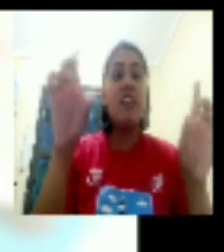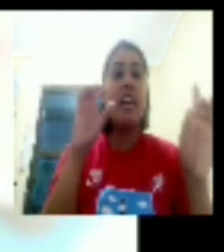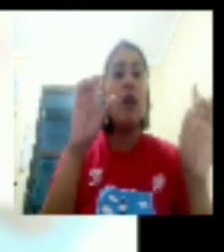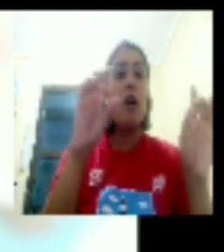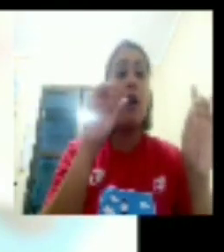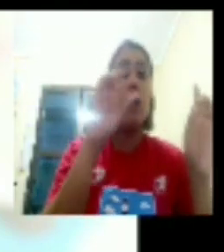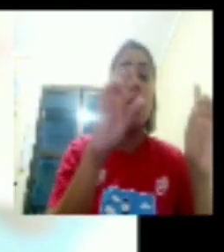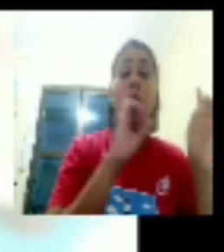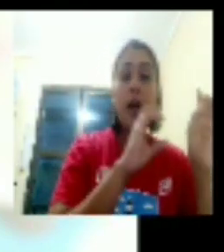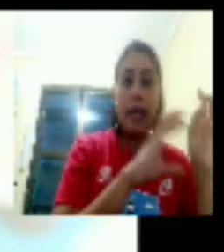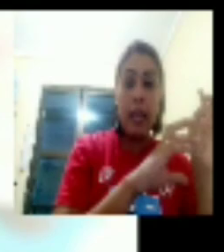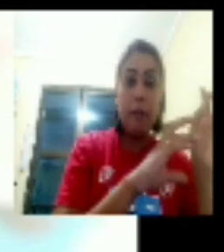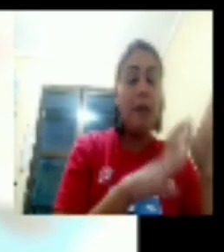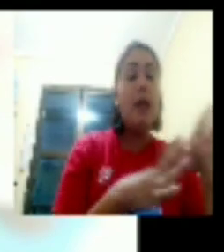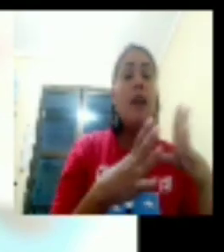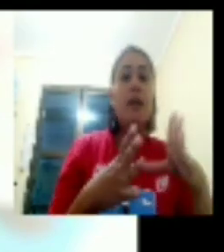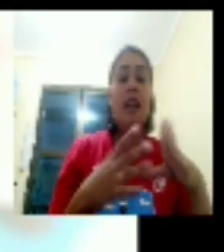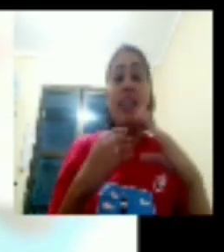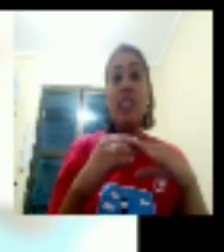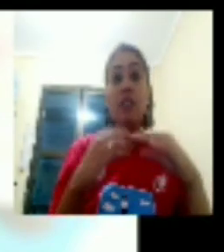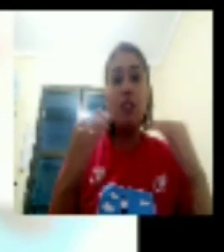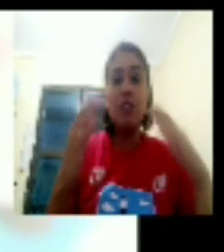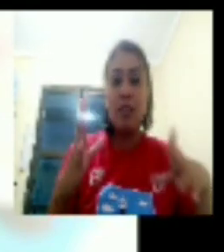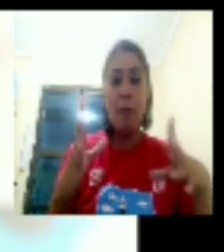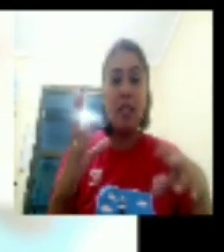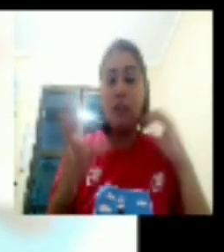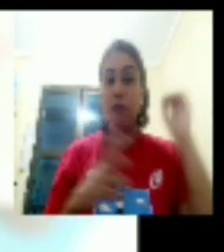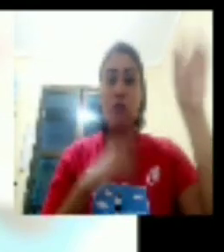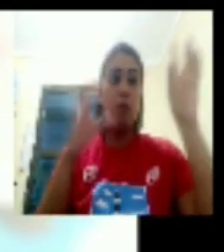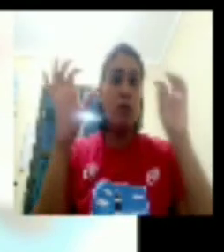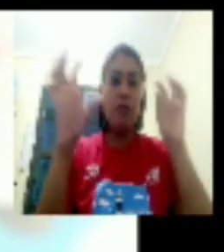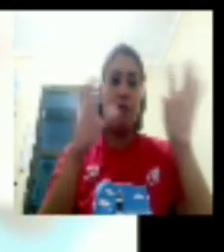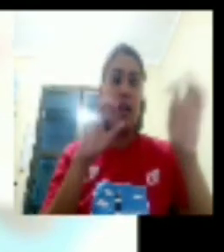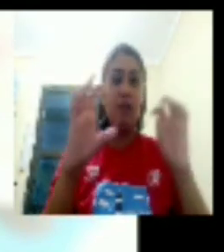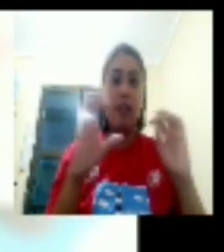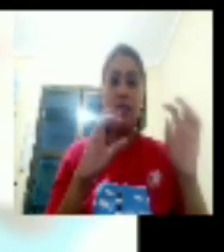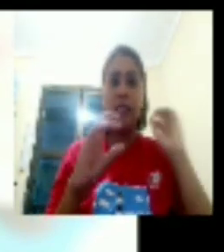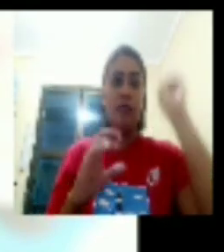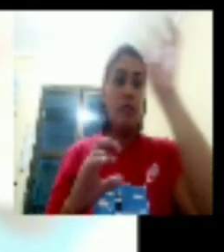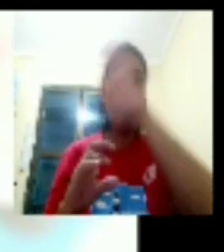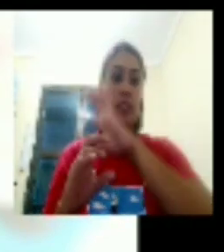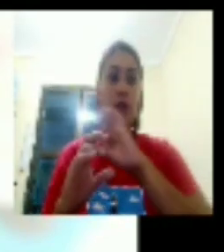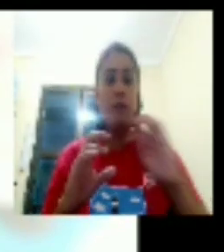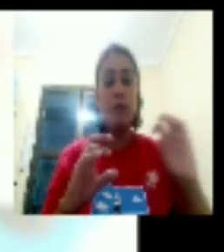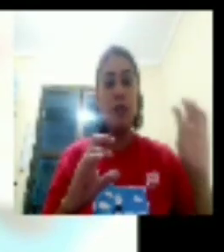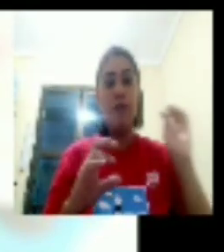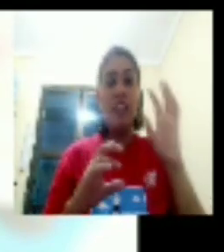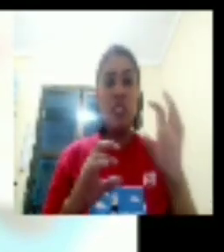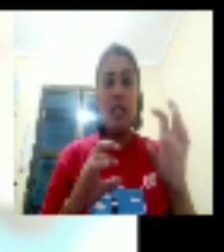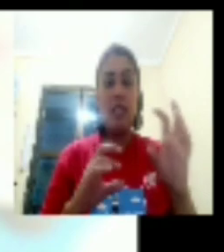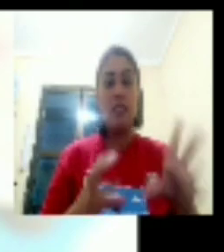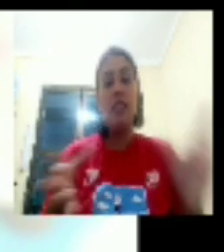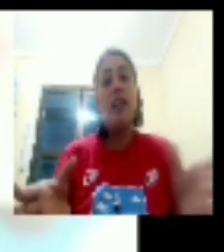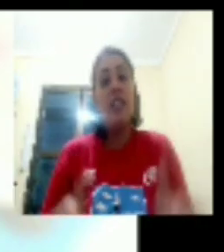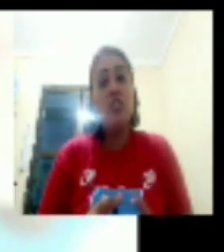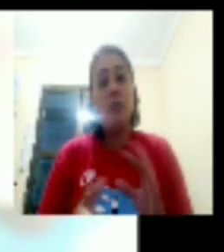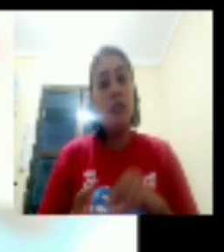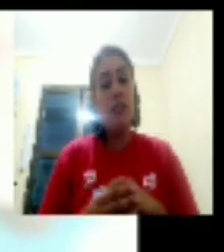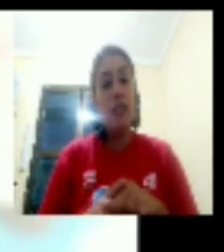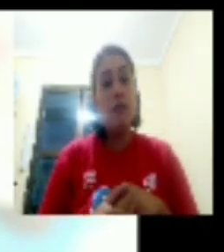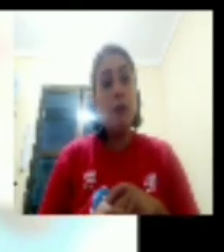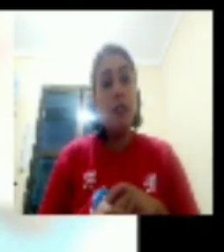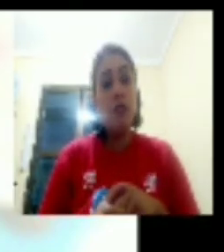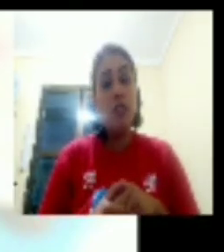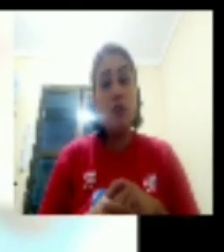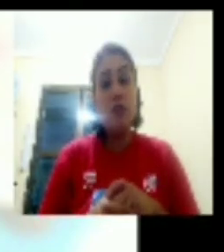tá? Z-O-O-M. E aí, através desse aplicativo, todo mundo vai ficar conectado. São várias telinhas. E aí a gente